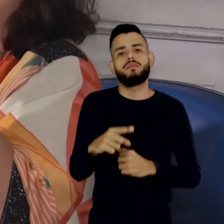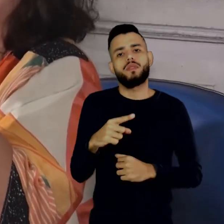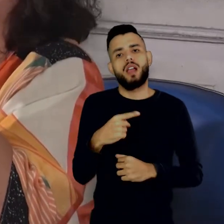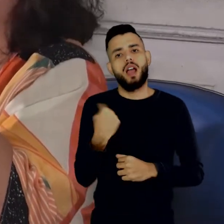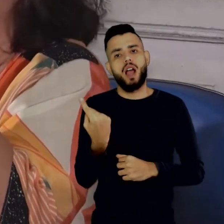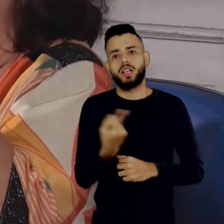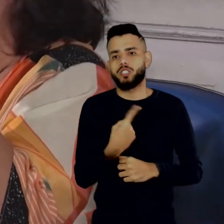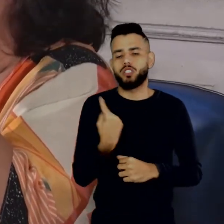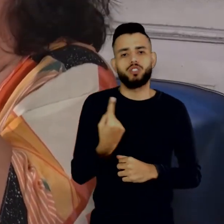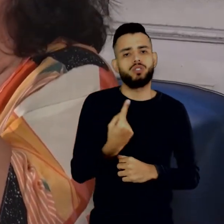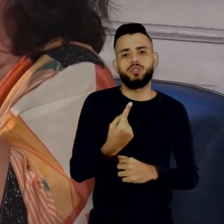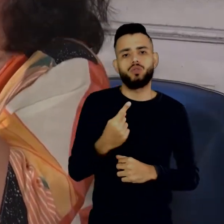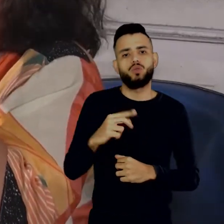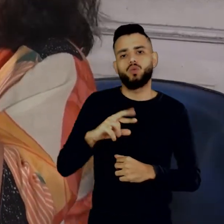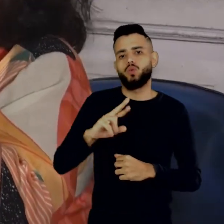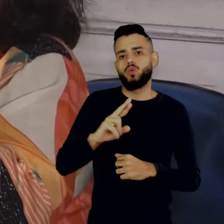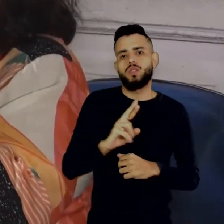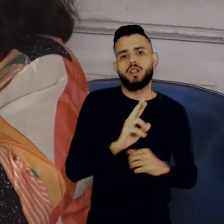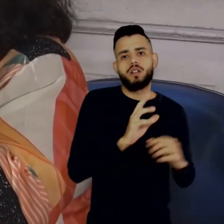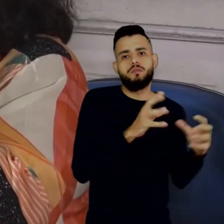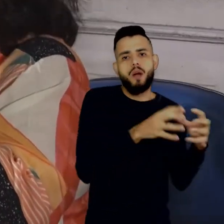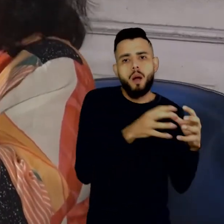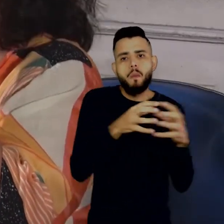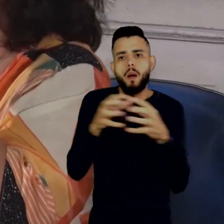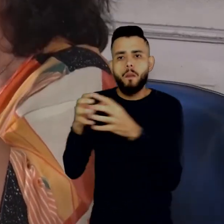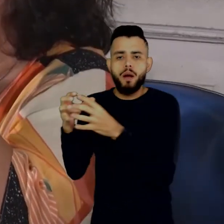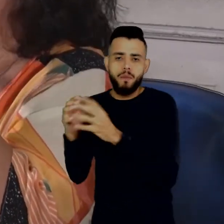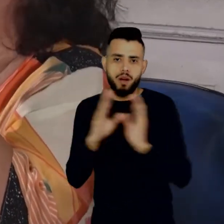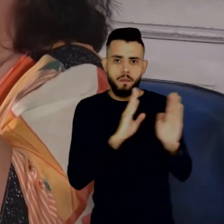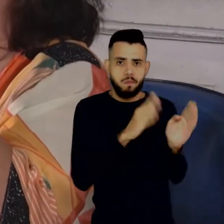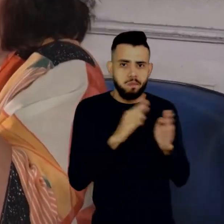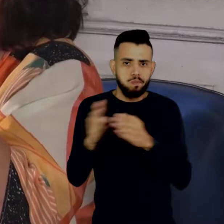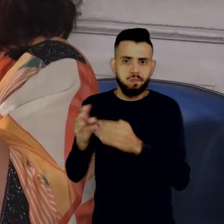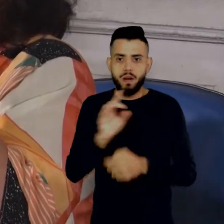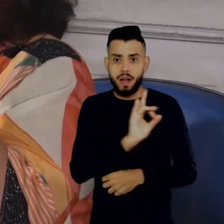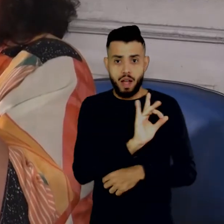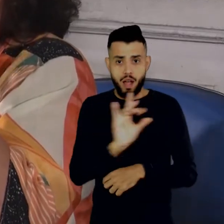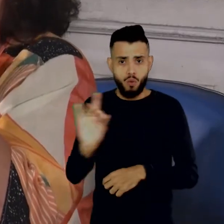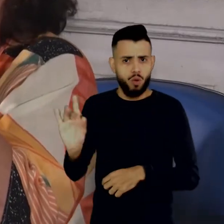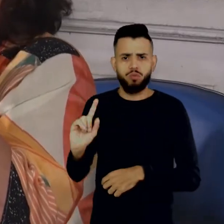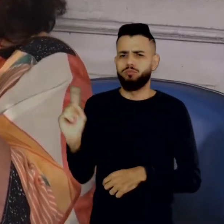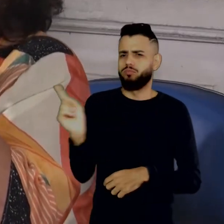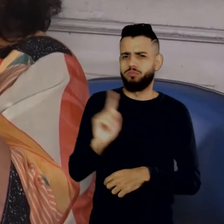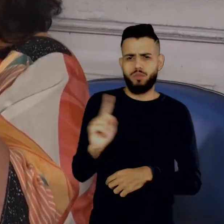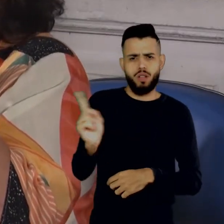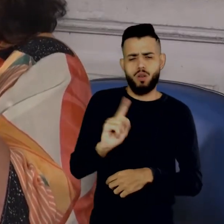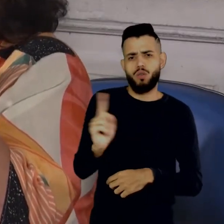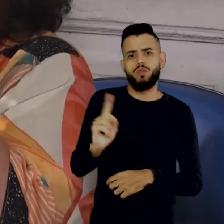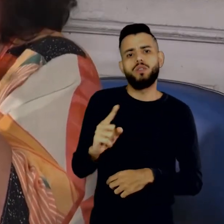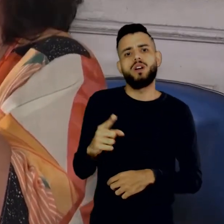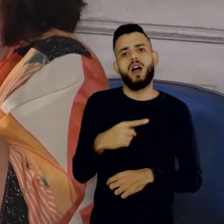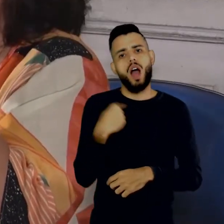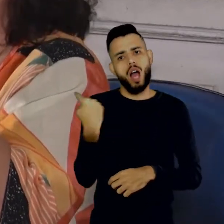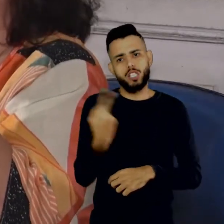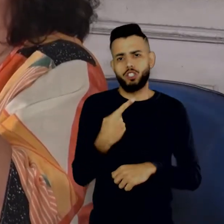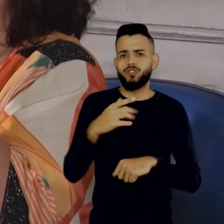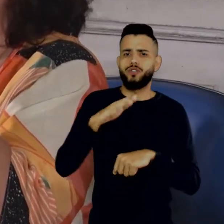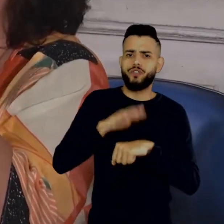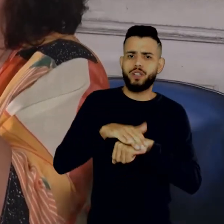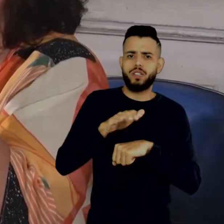vai se deter, é claro, né, a cada estudo de caso em particular, né, a cada recorte específico, a gente fez